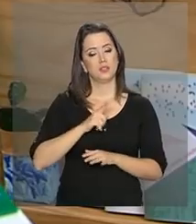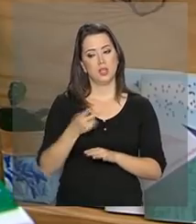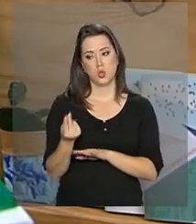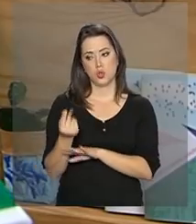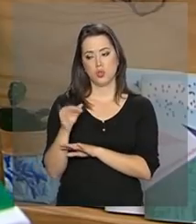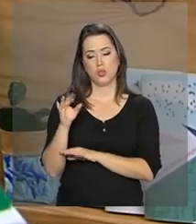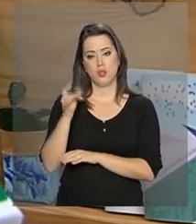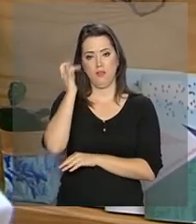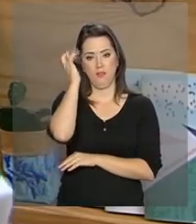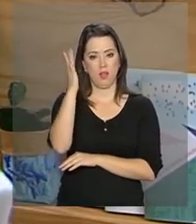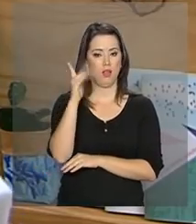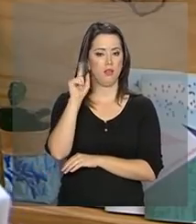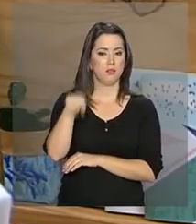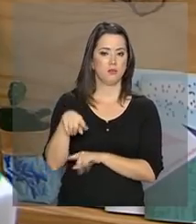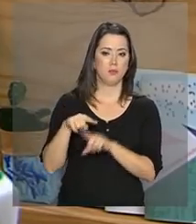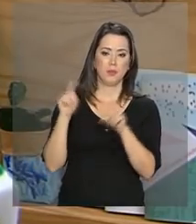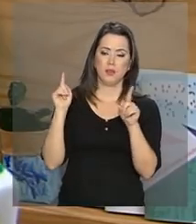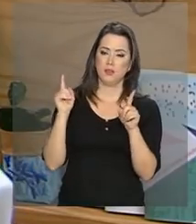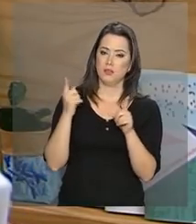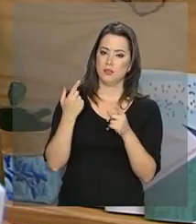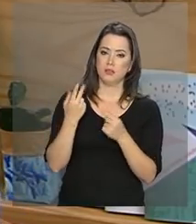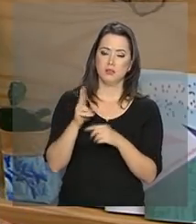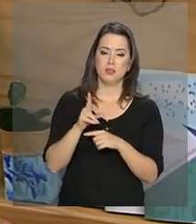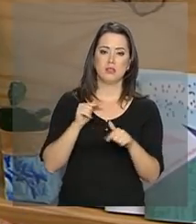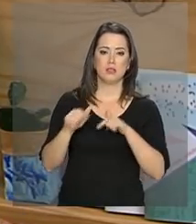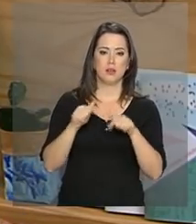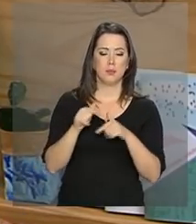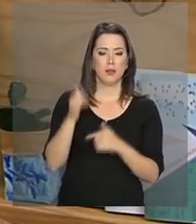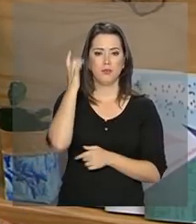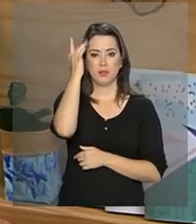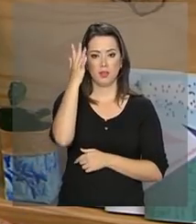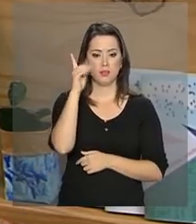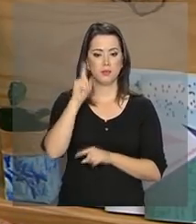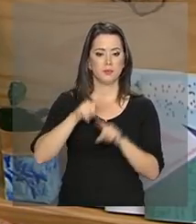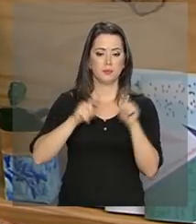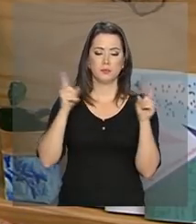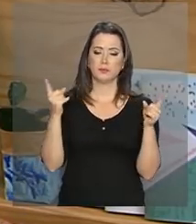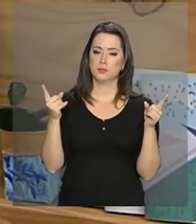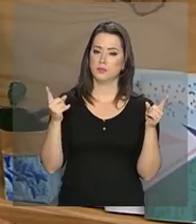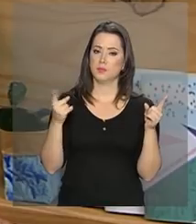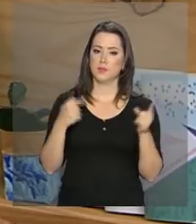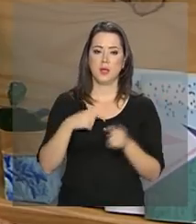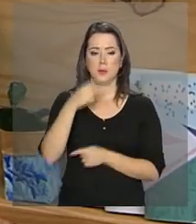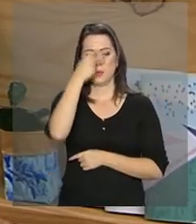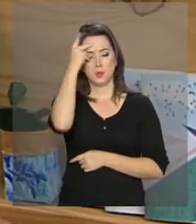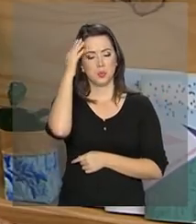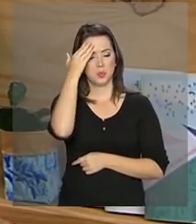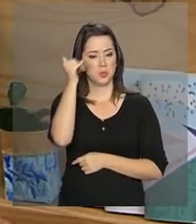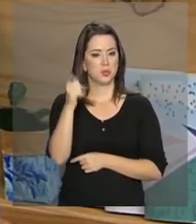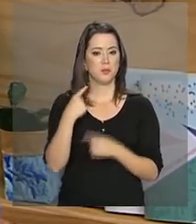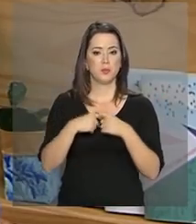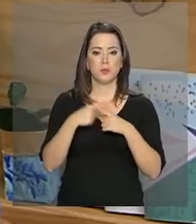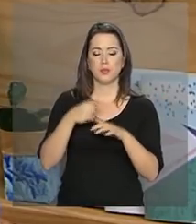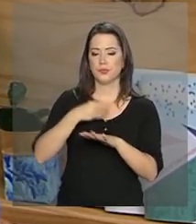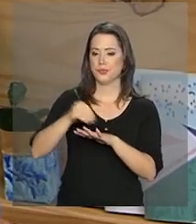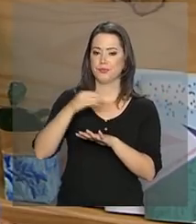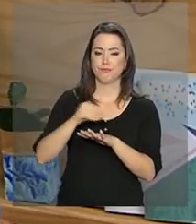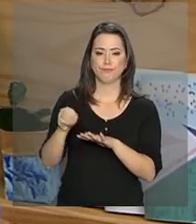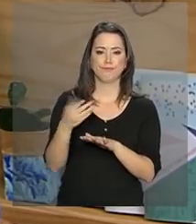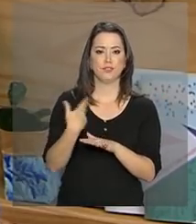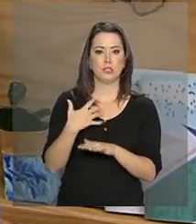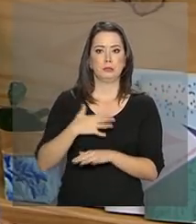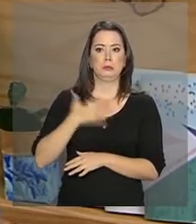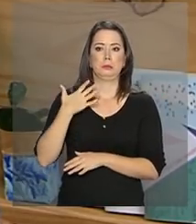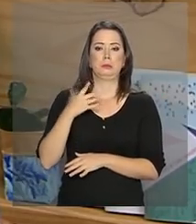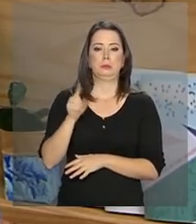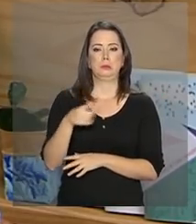crédito facilitado, alguma forma de trabalho facilitada, e a pessoa não sabe, porque essa informação já assusta